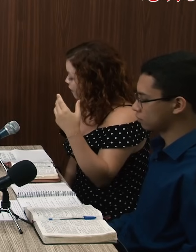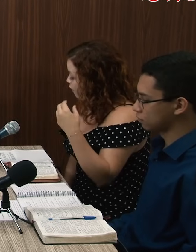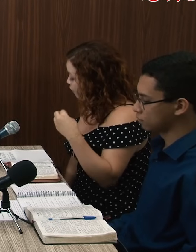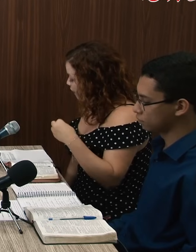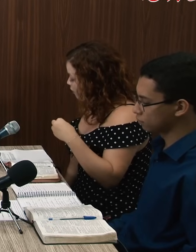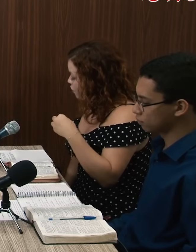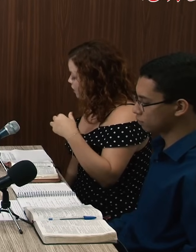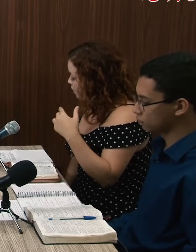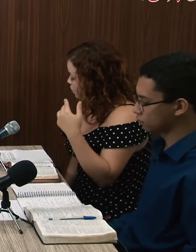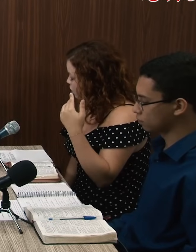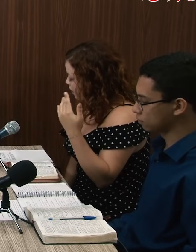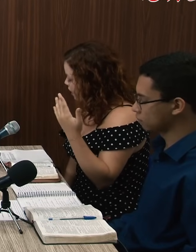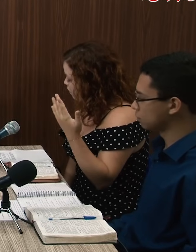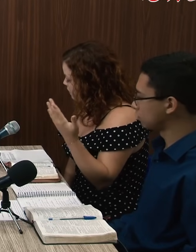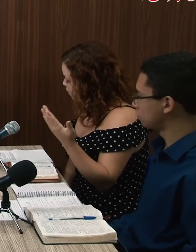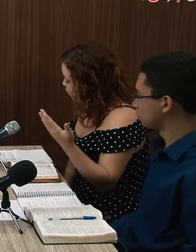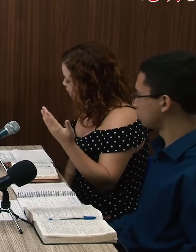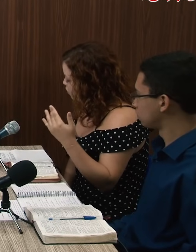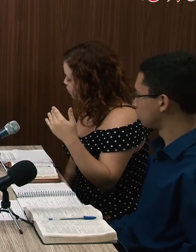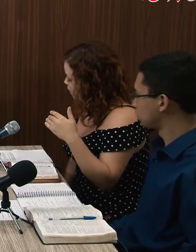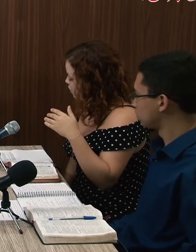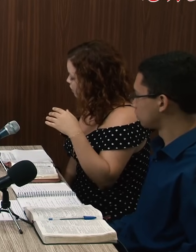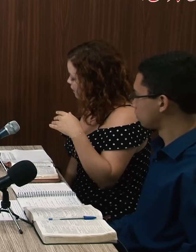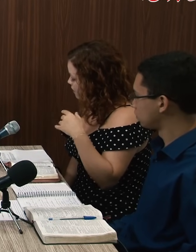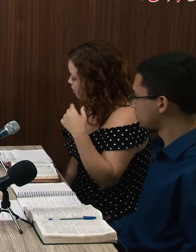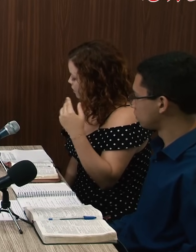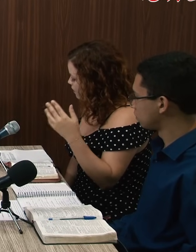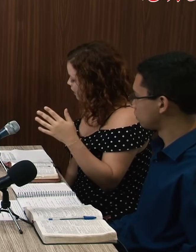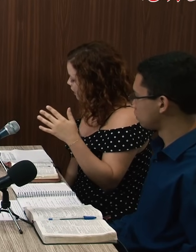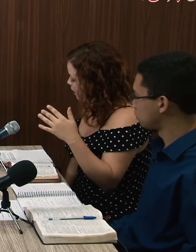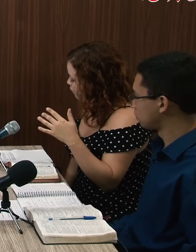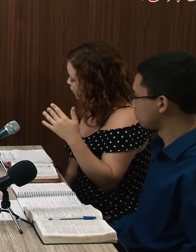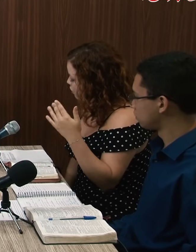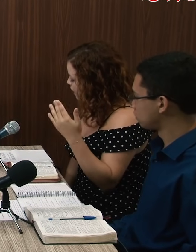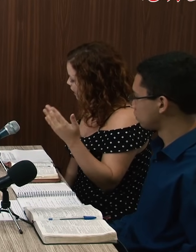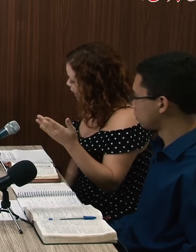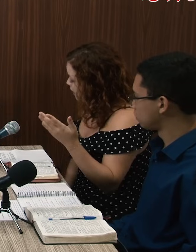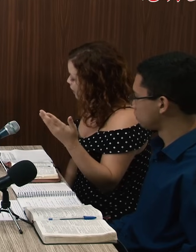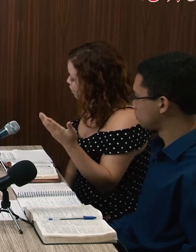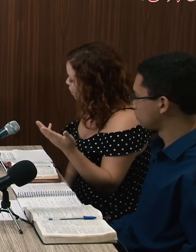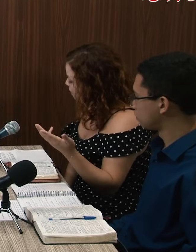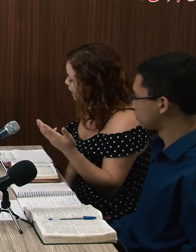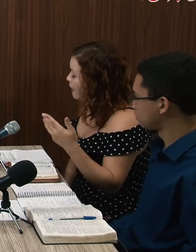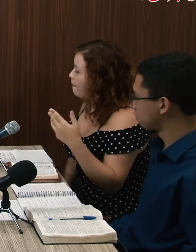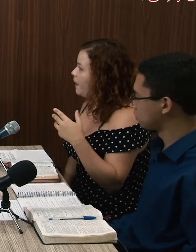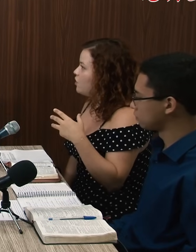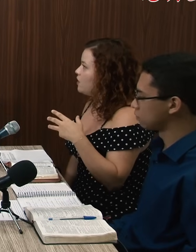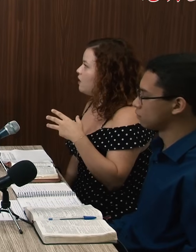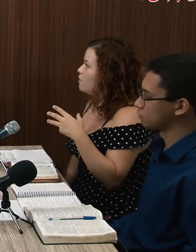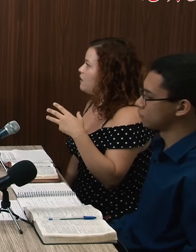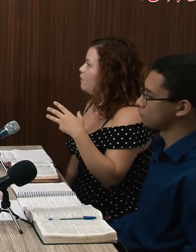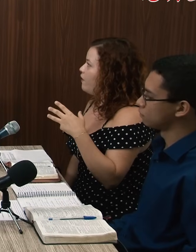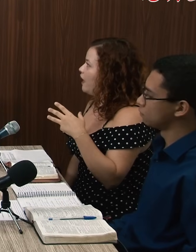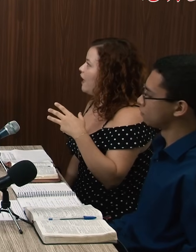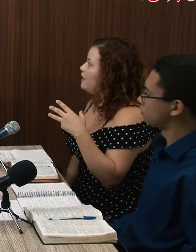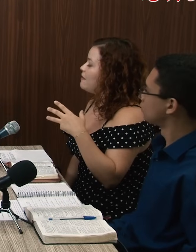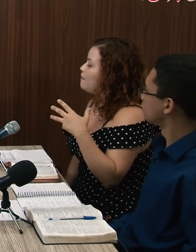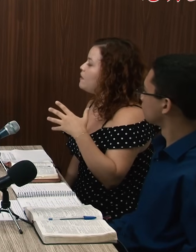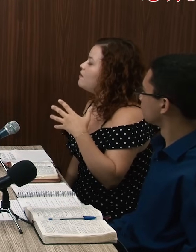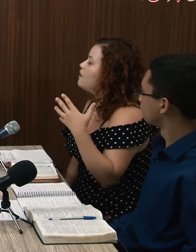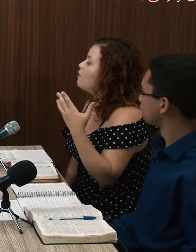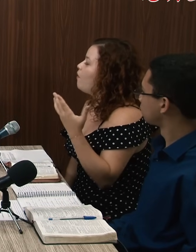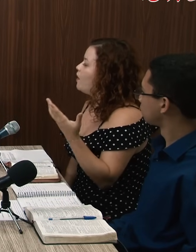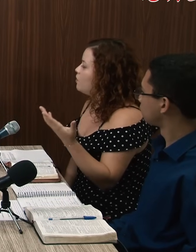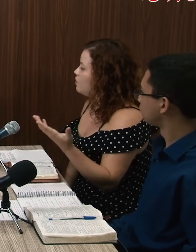feitos filhos de Deus, aos que creem no seu nome, os quais não nasceram do sangue, nem da vontade da carne, nem do homem, mas de Deus. Então falar